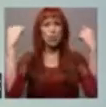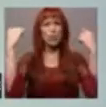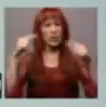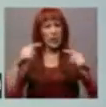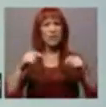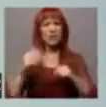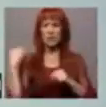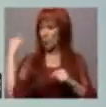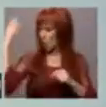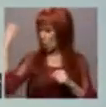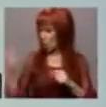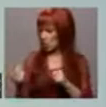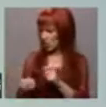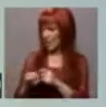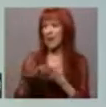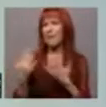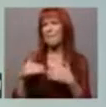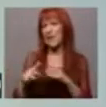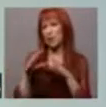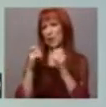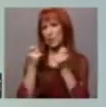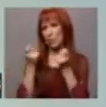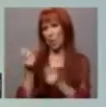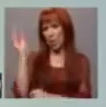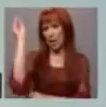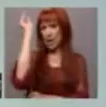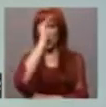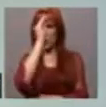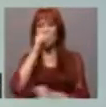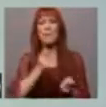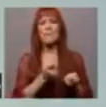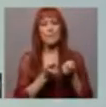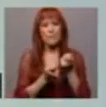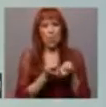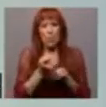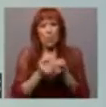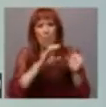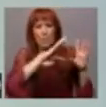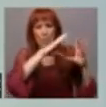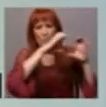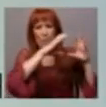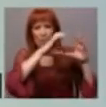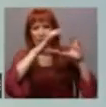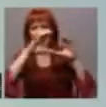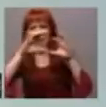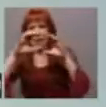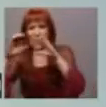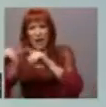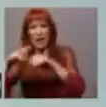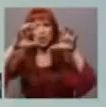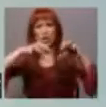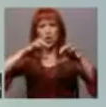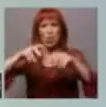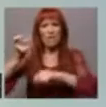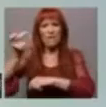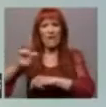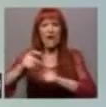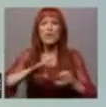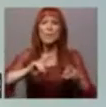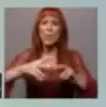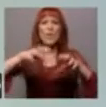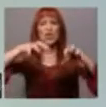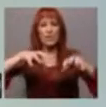na faixa costeira, mas ainda pouco nublado no interior e gradualmente a nebulosidade a avançar com períodos de chuva fraca passando a